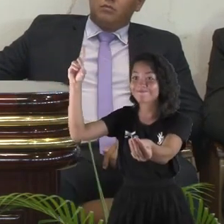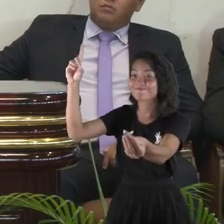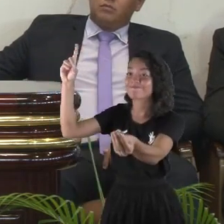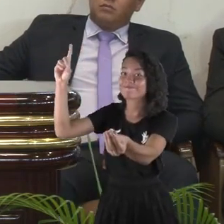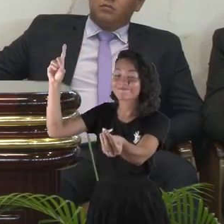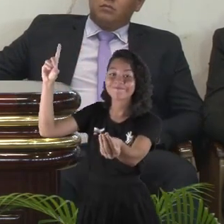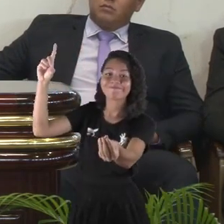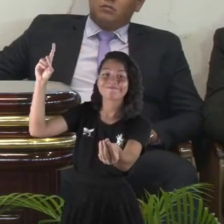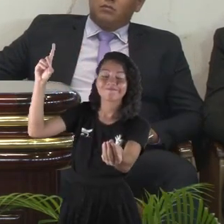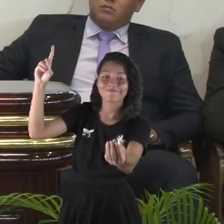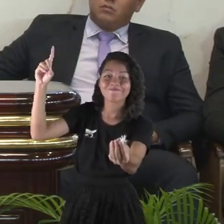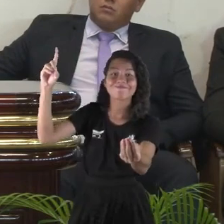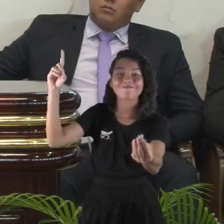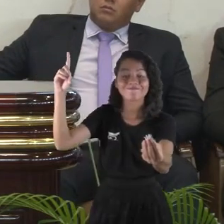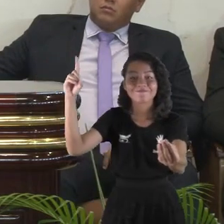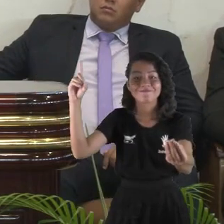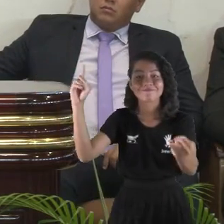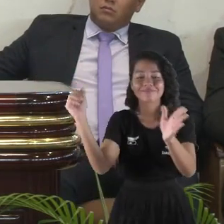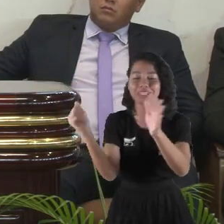paz. Cante.